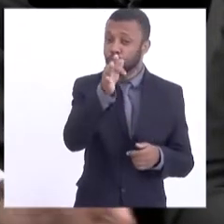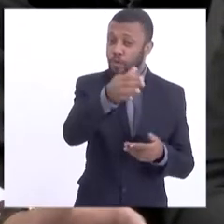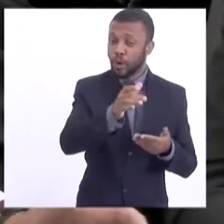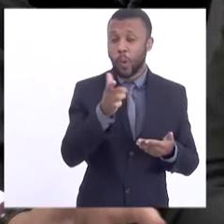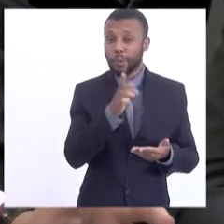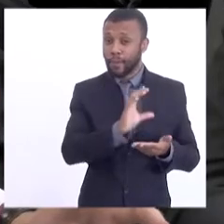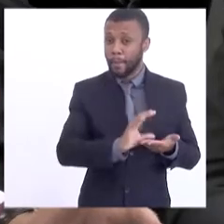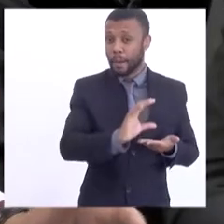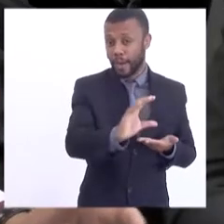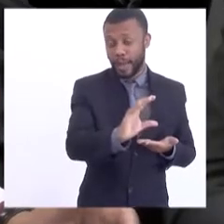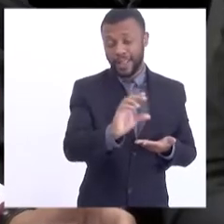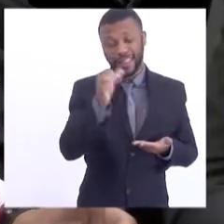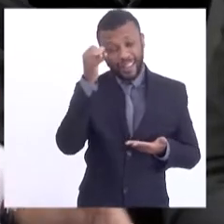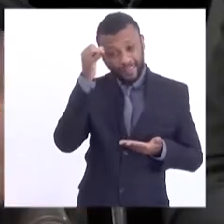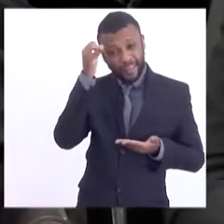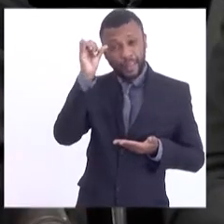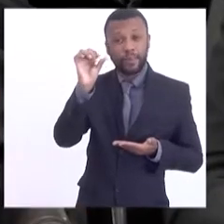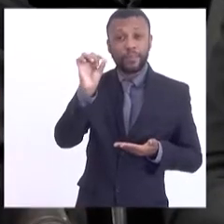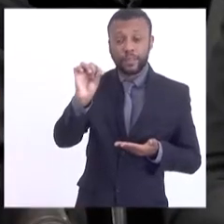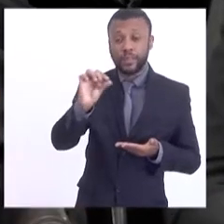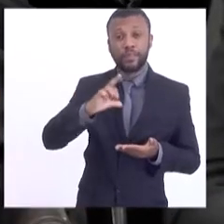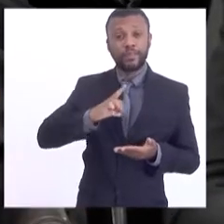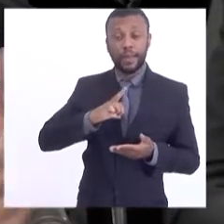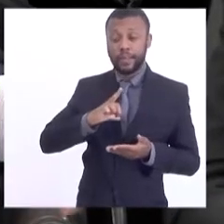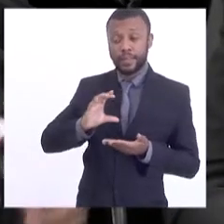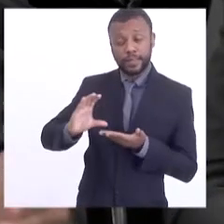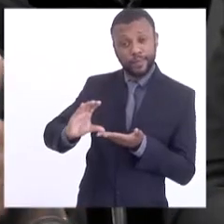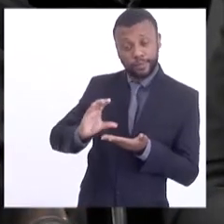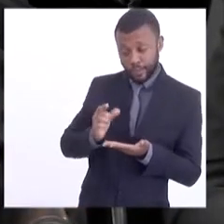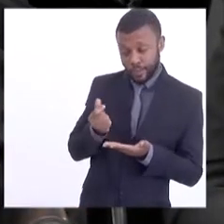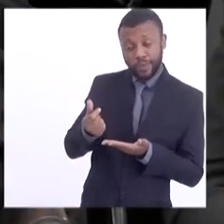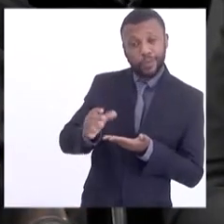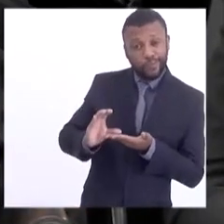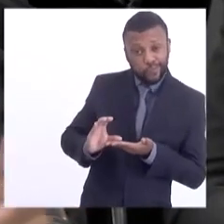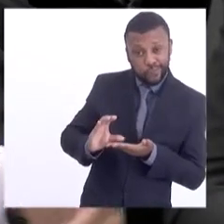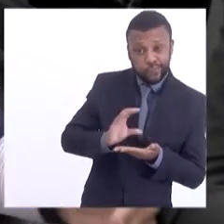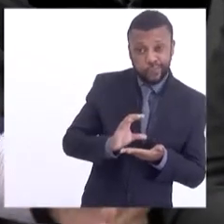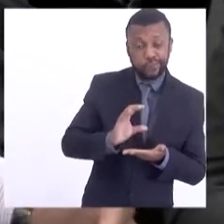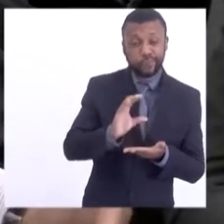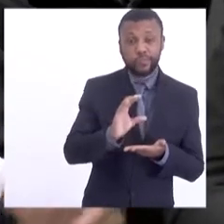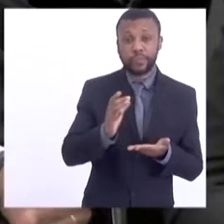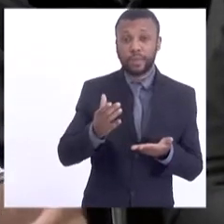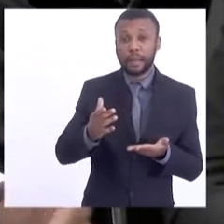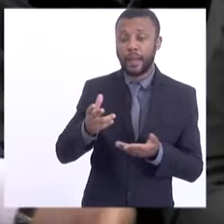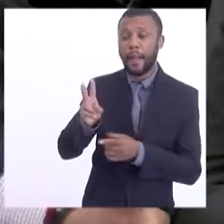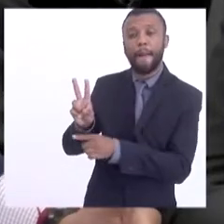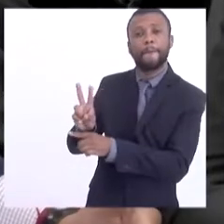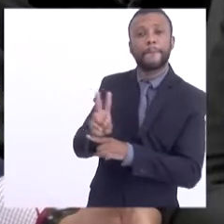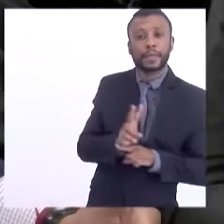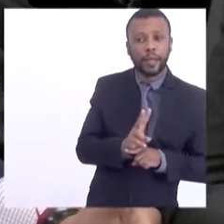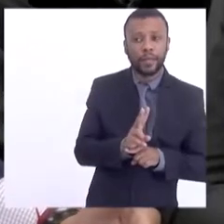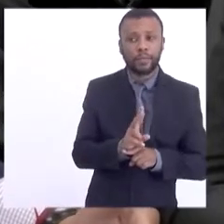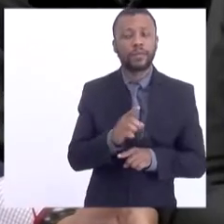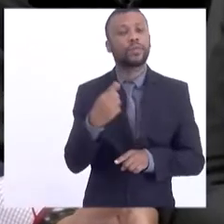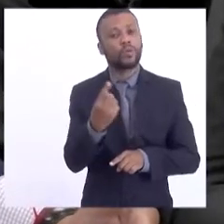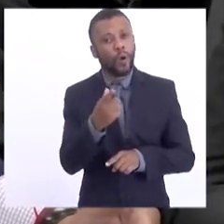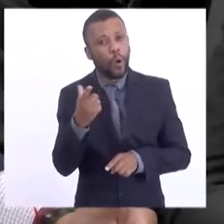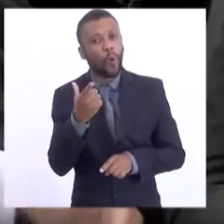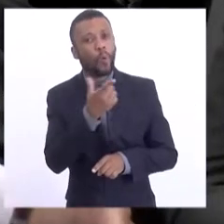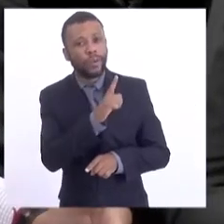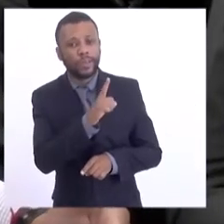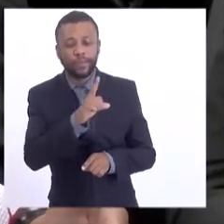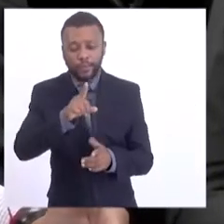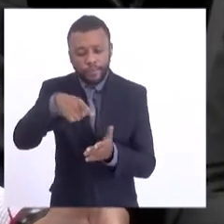orçamento empossado digamos assim e aí fluiu conseguimos fazer o pactuado i